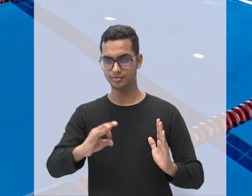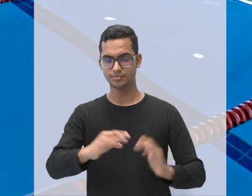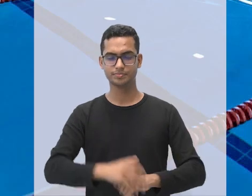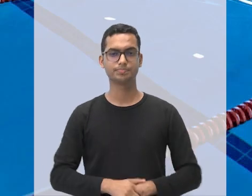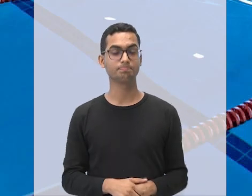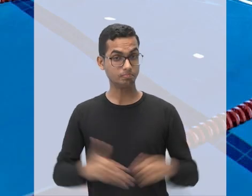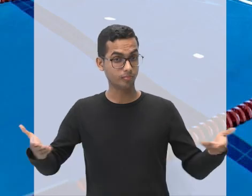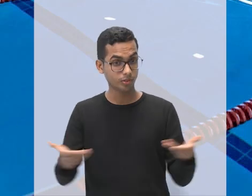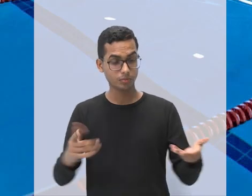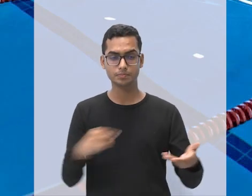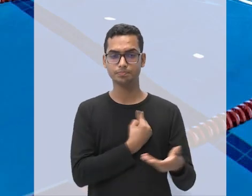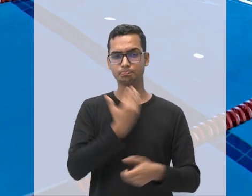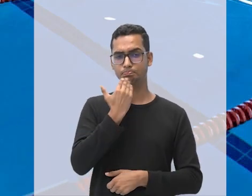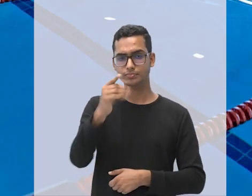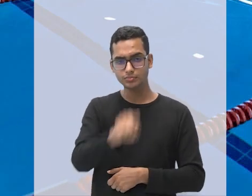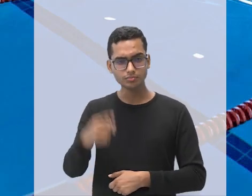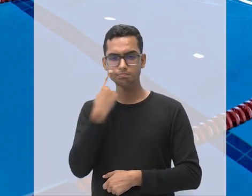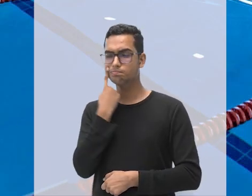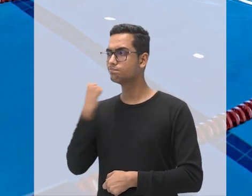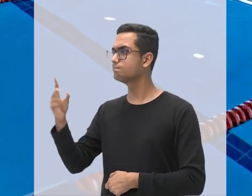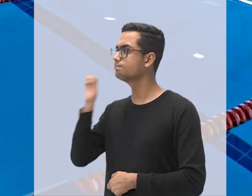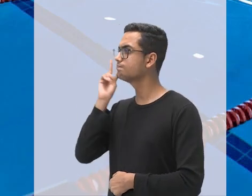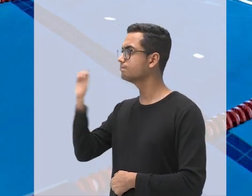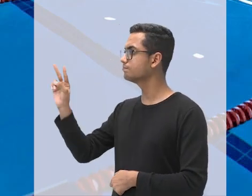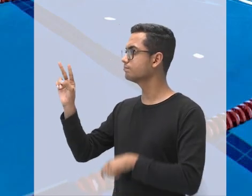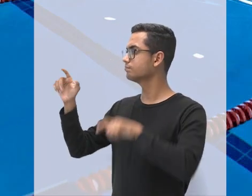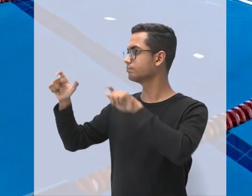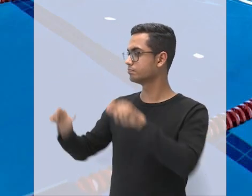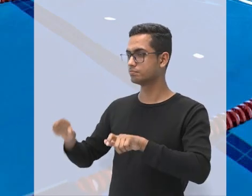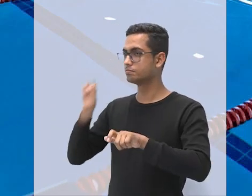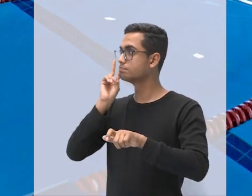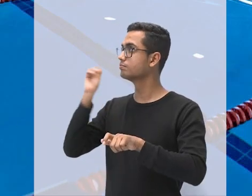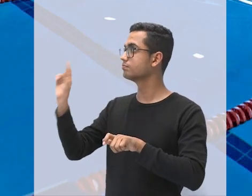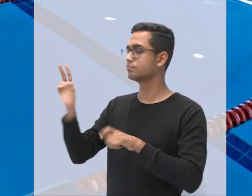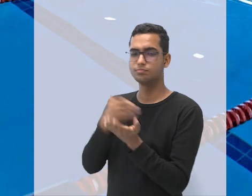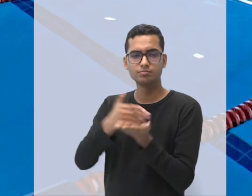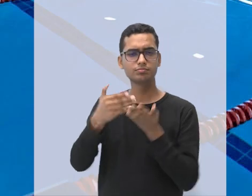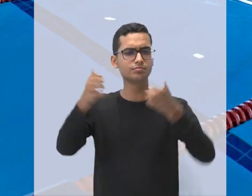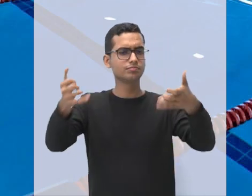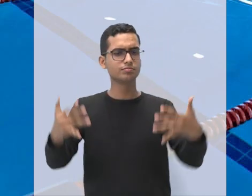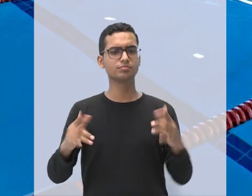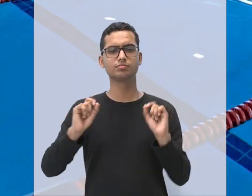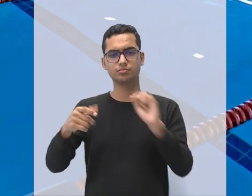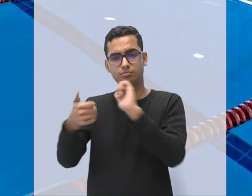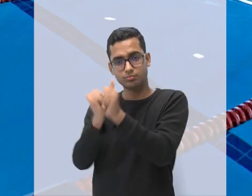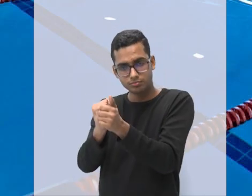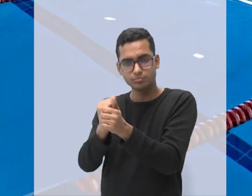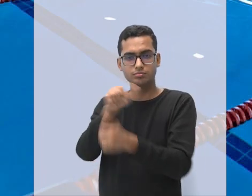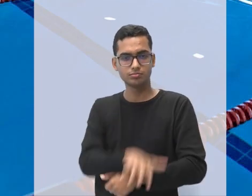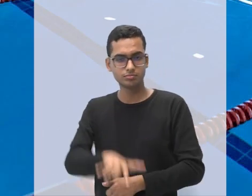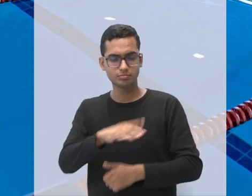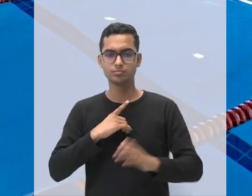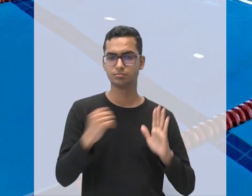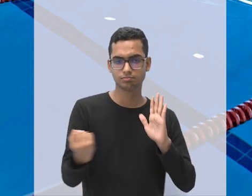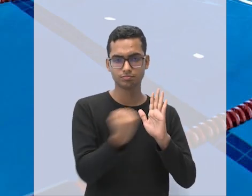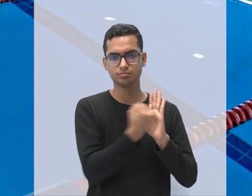então? Então eu já peço para que vocês observem aqui ao meu lado, né? Nós começamos a falar a respeito dos esportes de